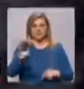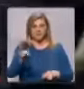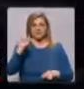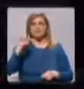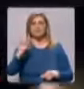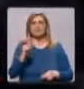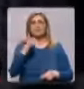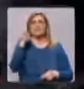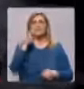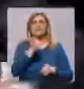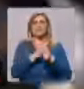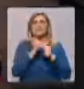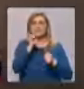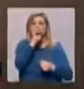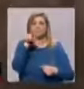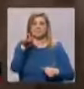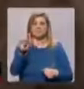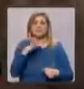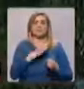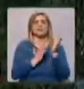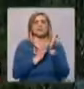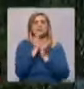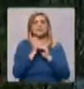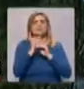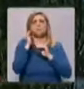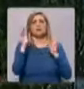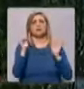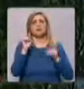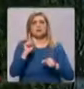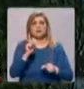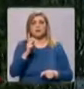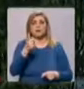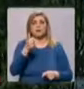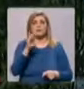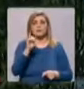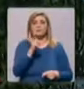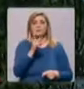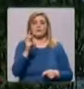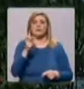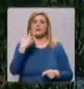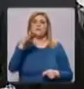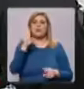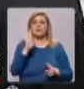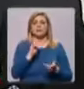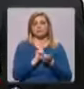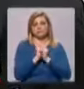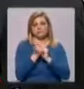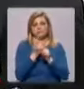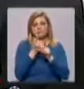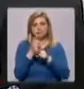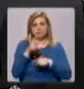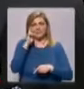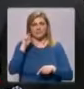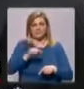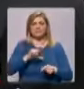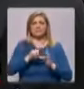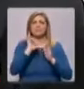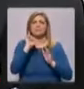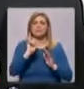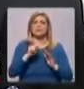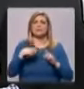PSD, quer manter as vitórias e a maioria absoluta, mas promete uma renovação na Madeira. O projeto para o futuro da Madeira é a